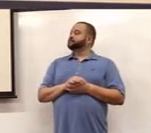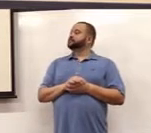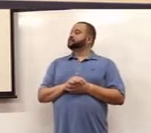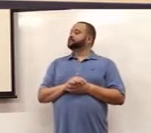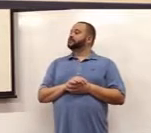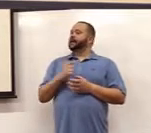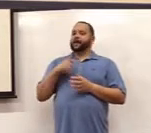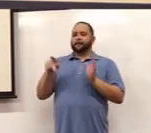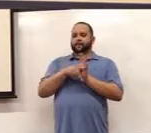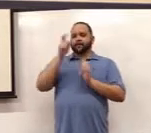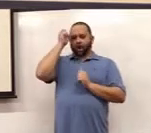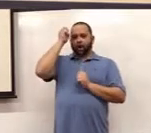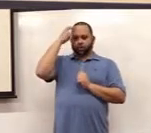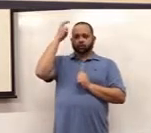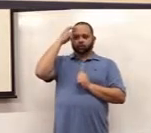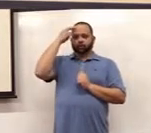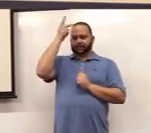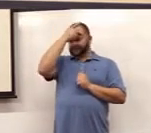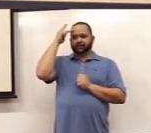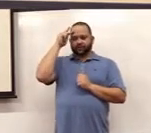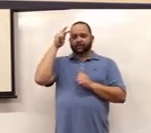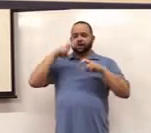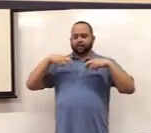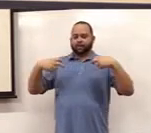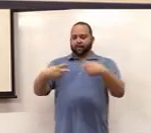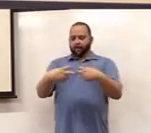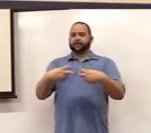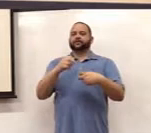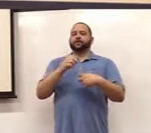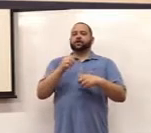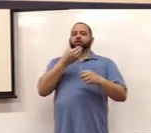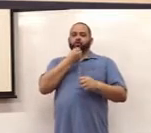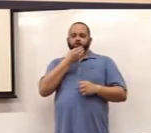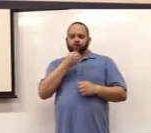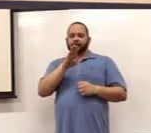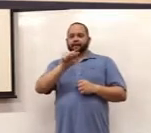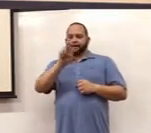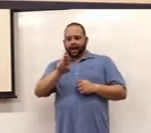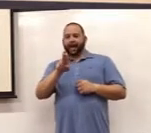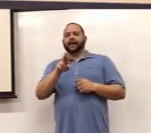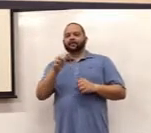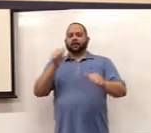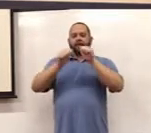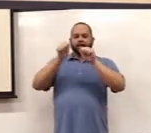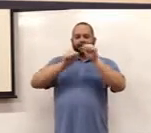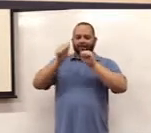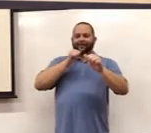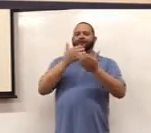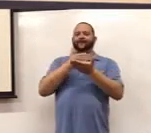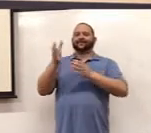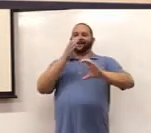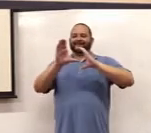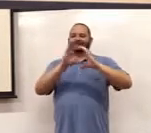fazem, faz parte da cultura deles. Os homens se reúnem no bar, começam a beber e começam a cantar canções de bebida.